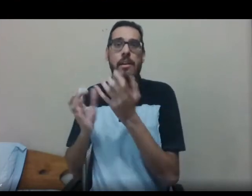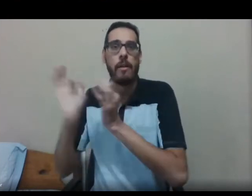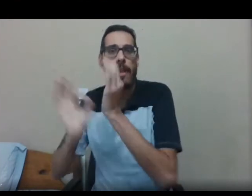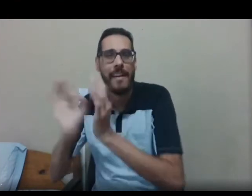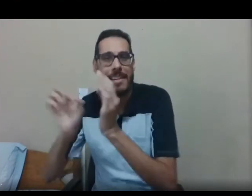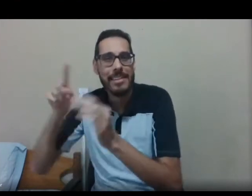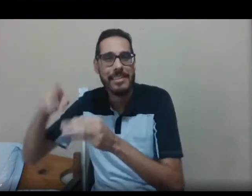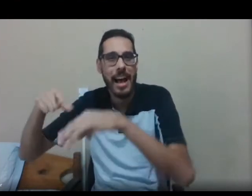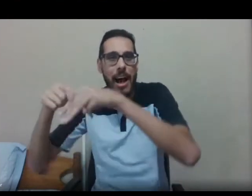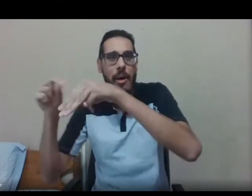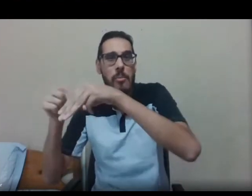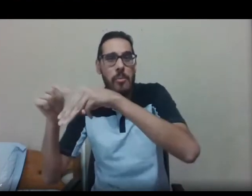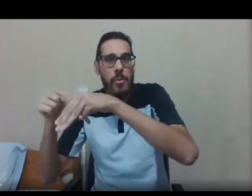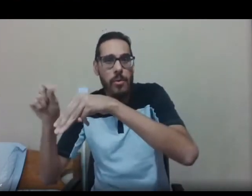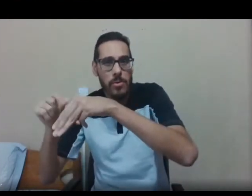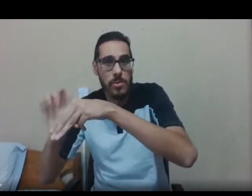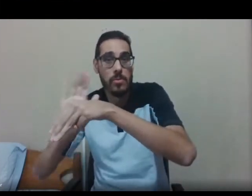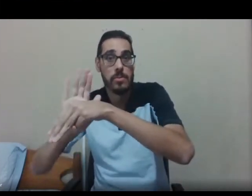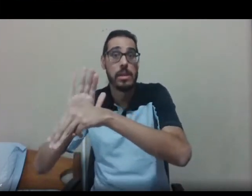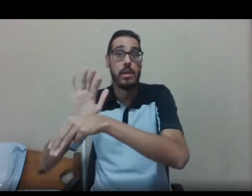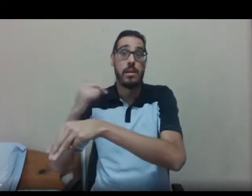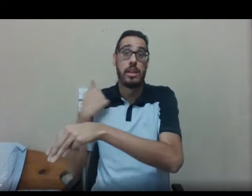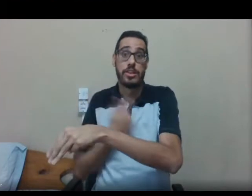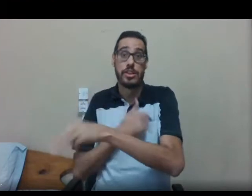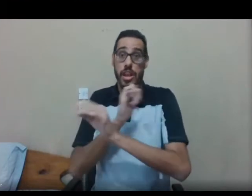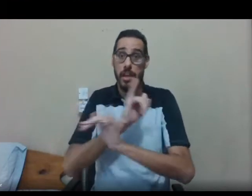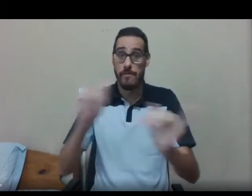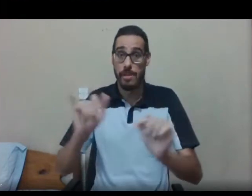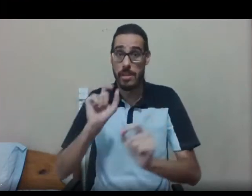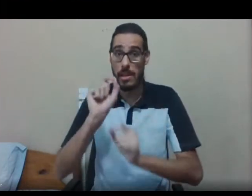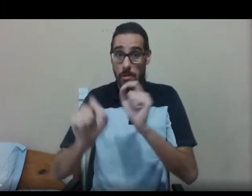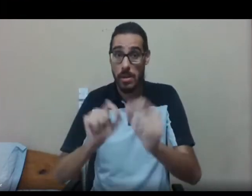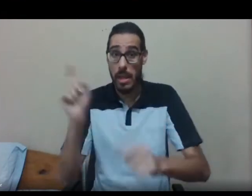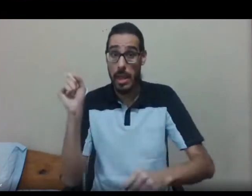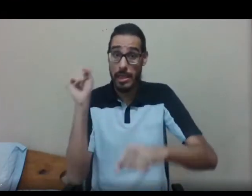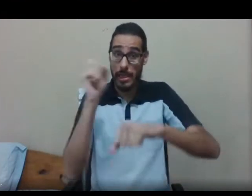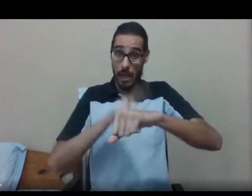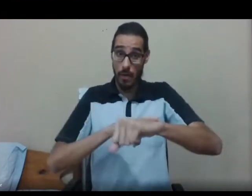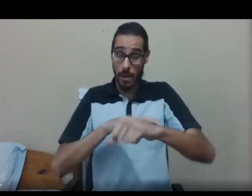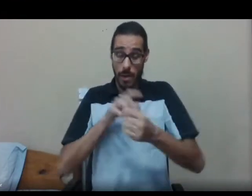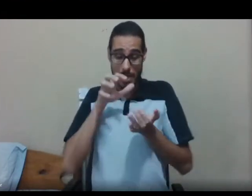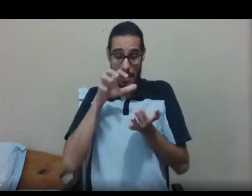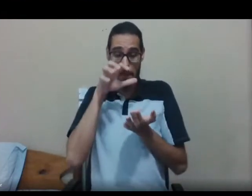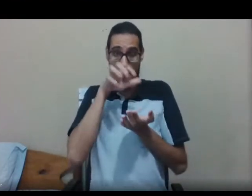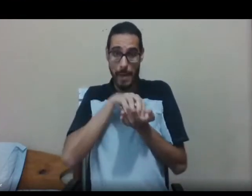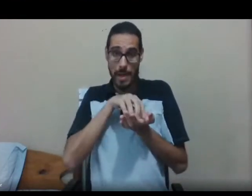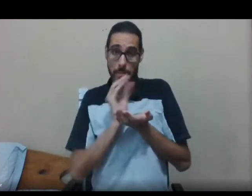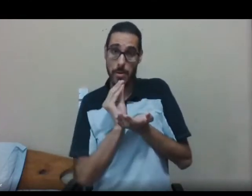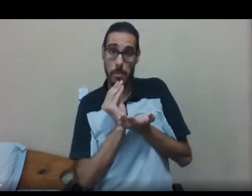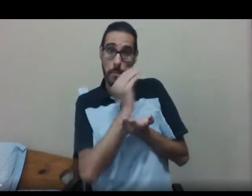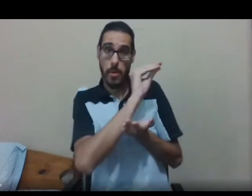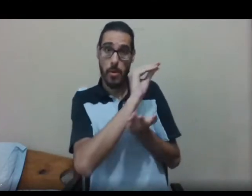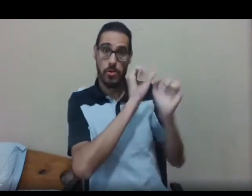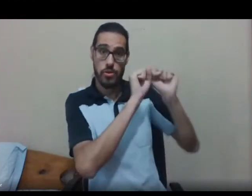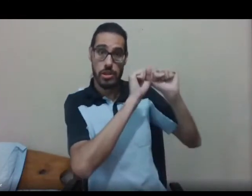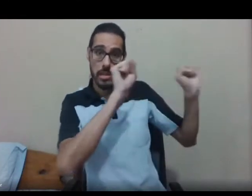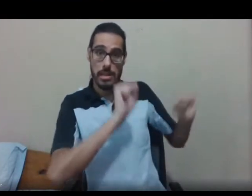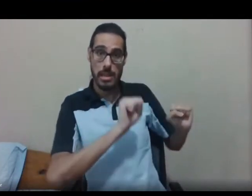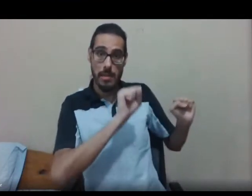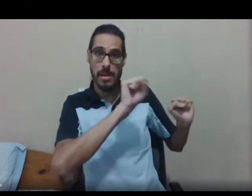por fazer a criação no Moodle, criando essas disciplinas para vocês, tá? Isso acontece diariamente. Então tem aí